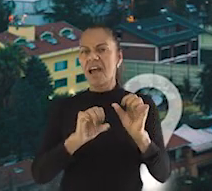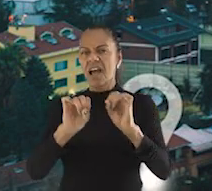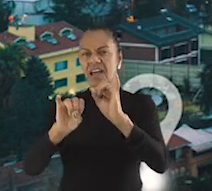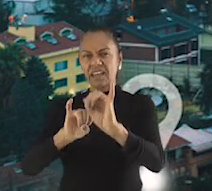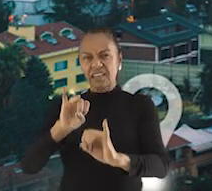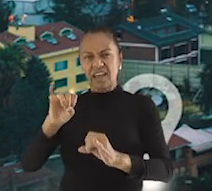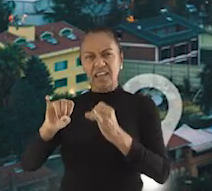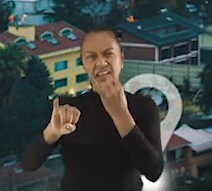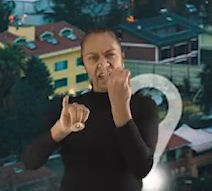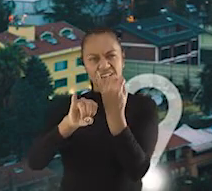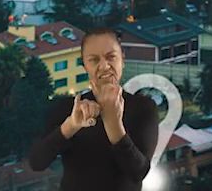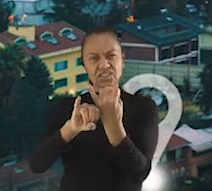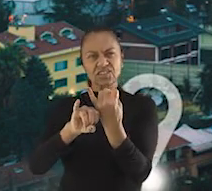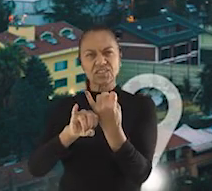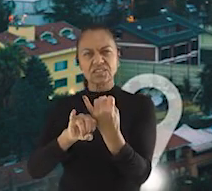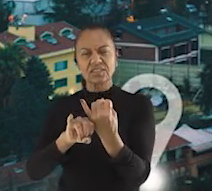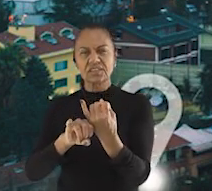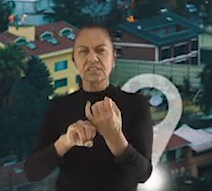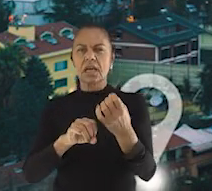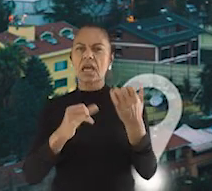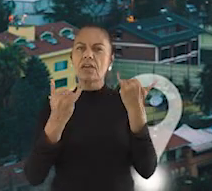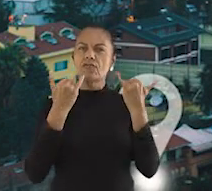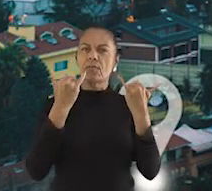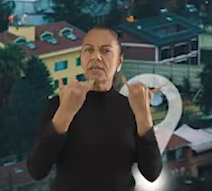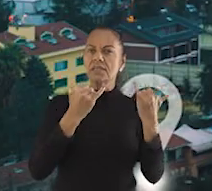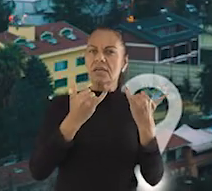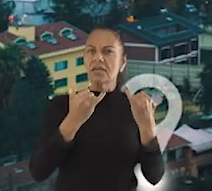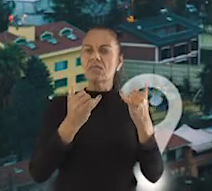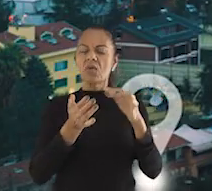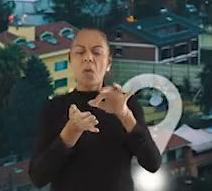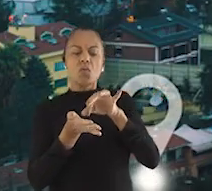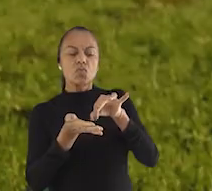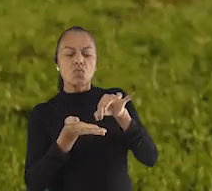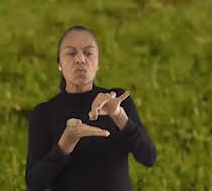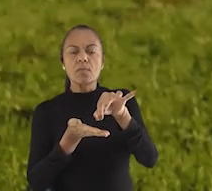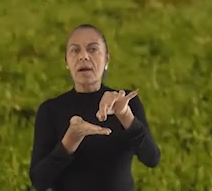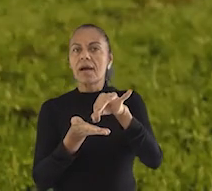procura na internet? Pede informações? Usa um mapa?